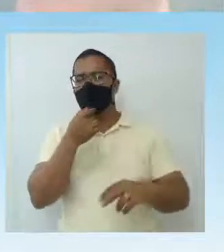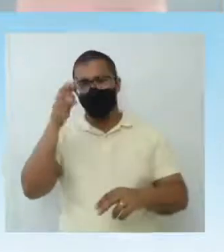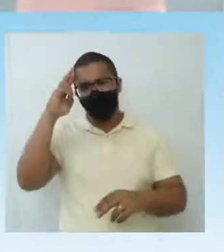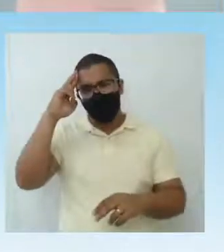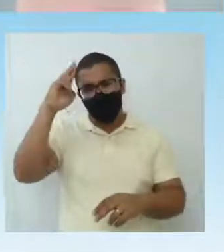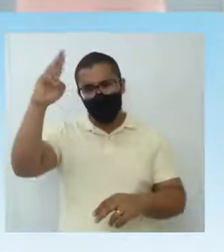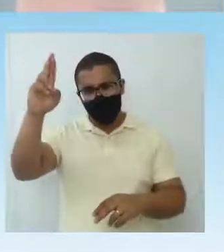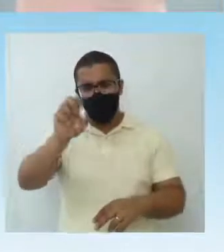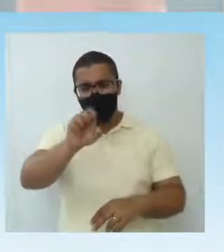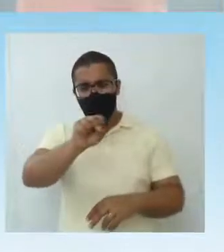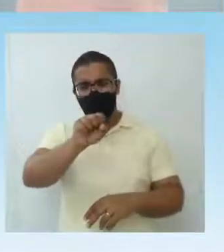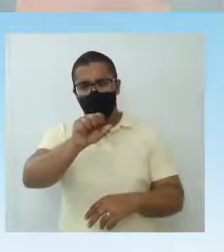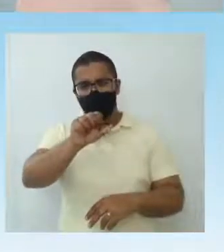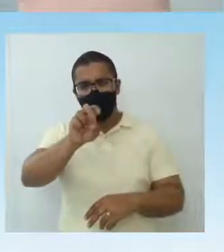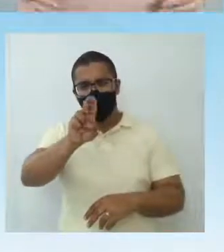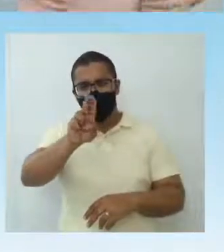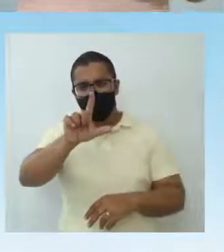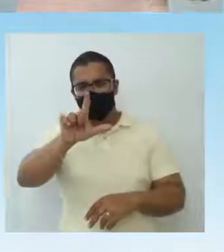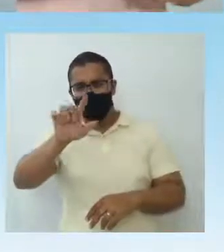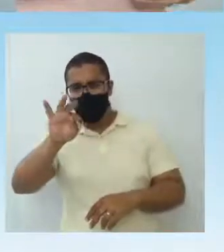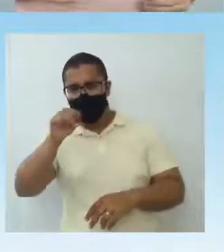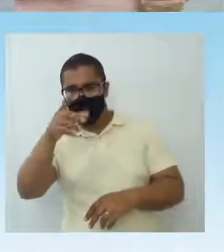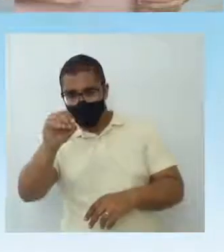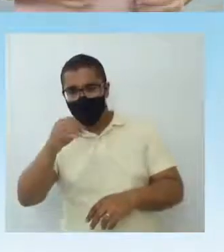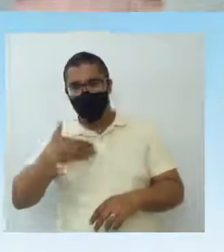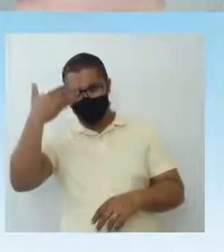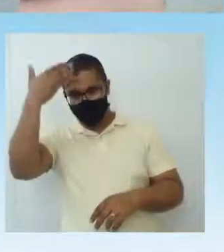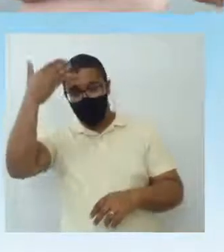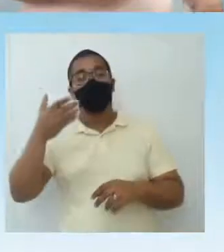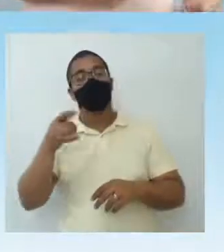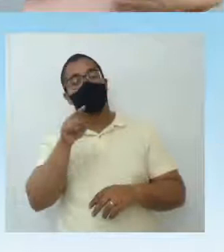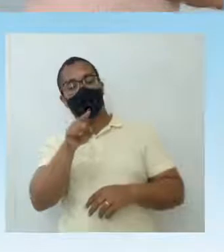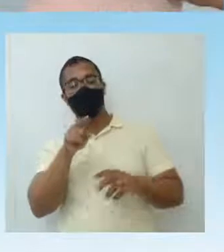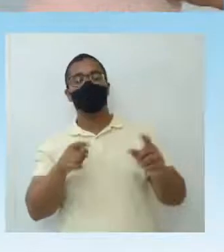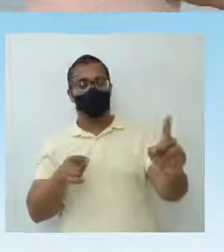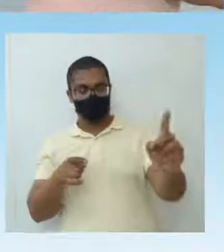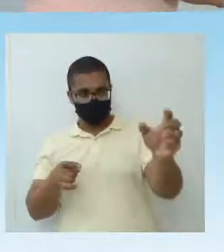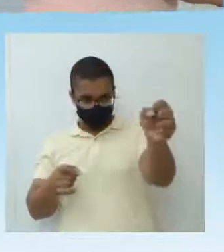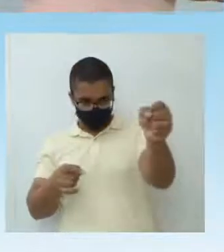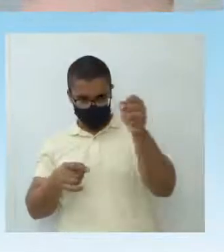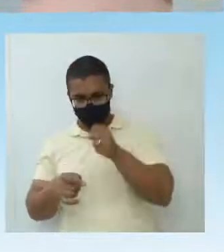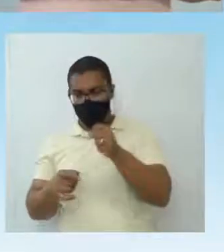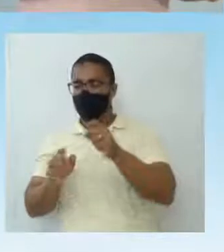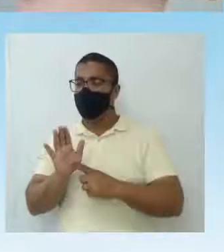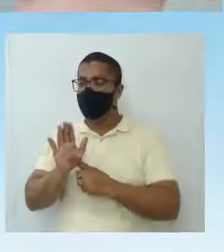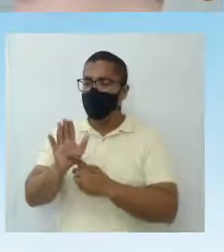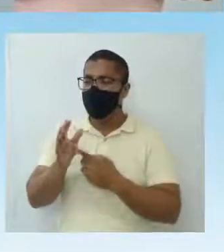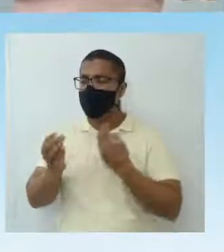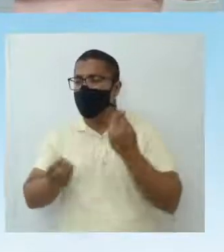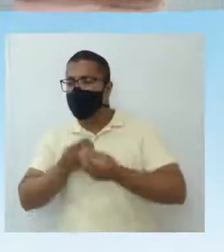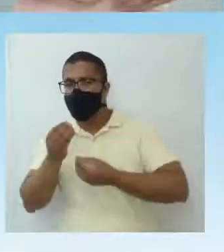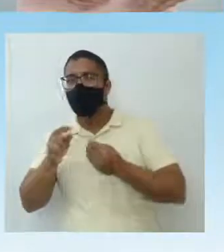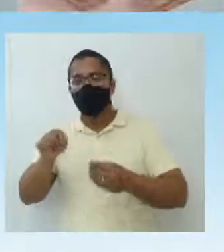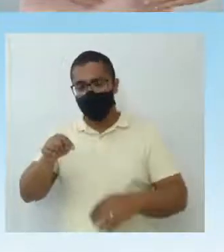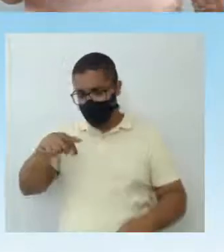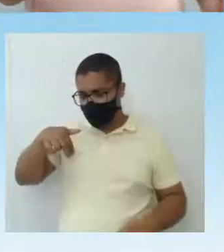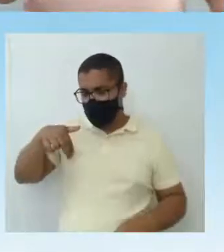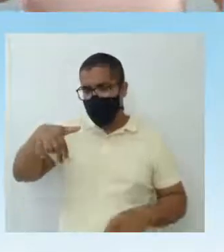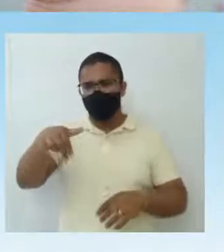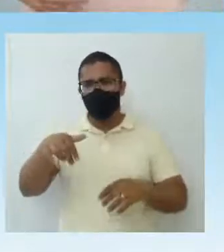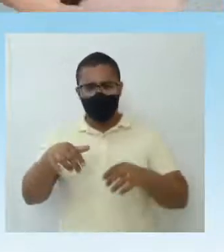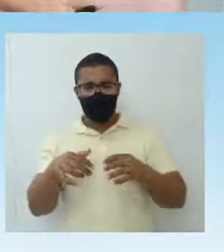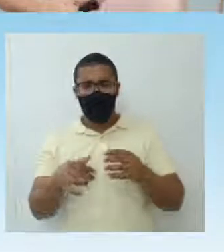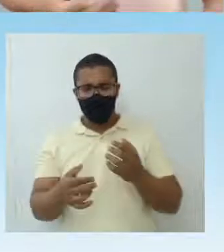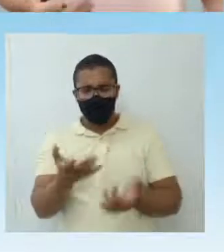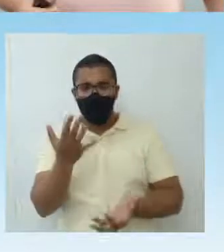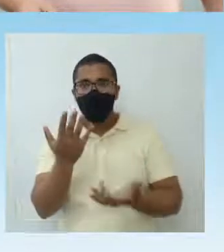chefe, certo, do Islã. Para mostrar a superioridade da fé cristã, Francisco andou sobre brasas